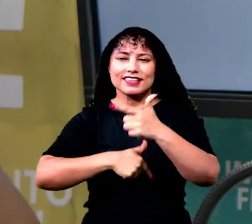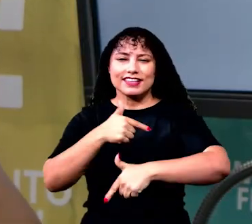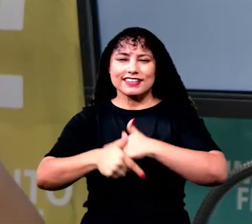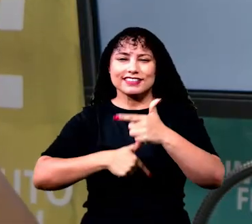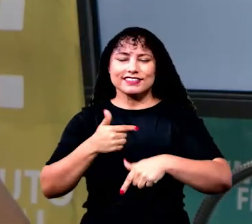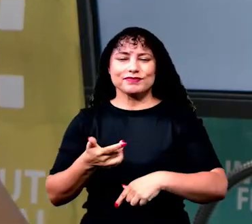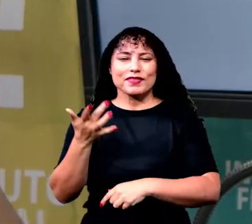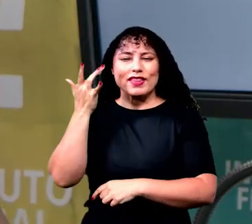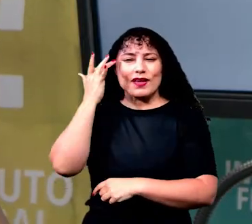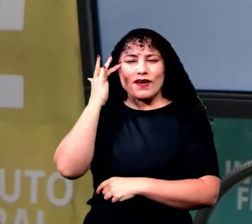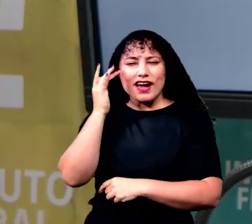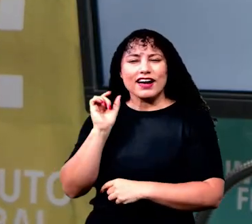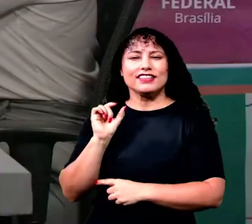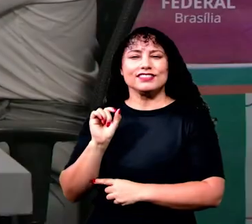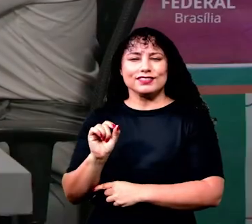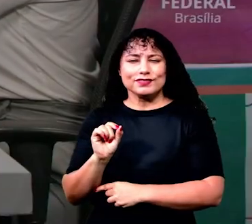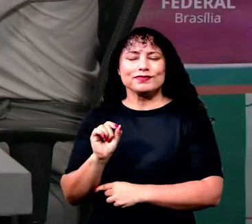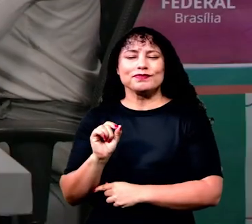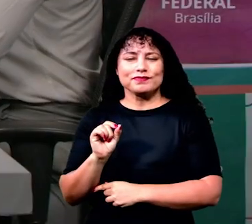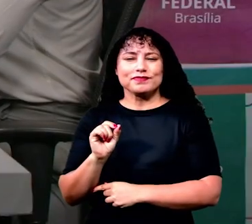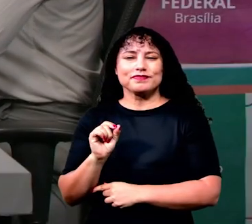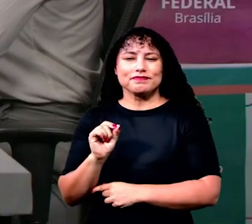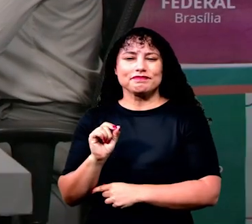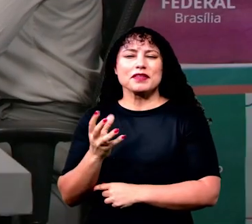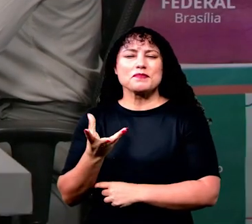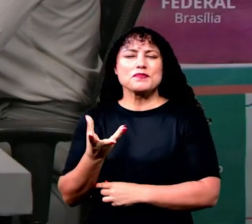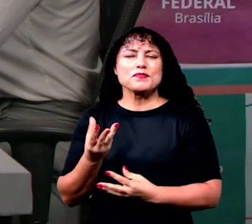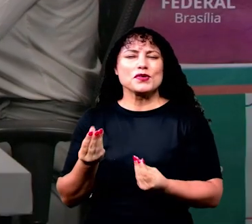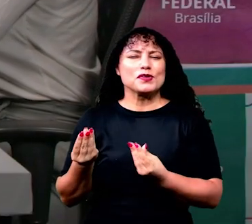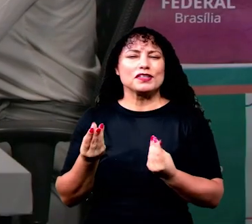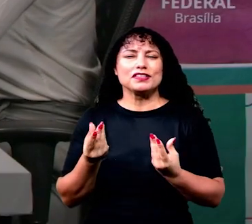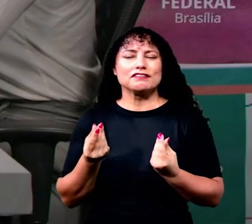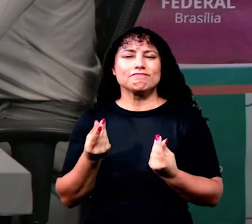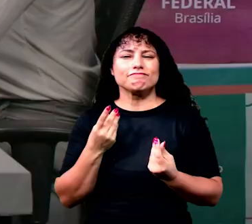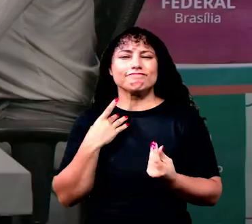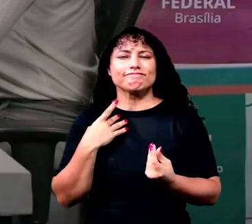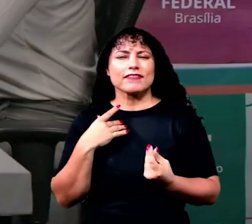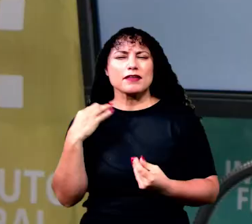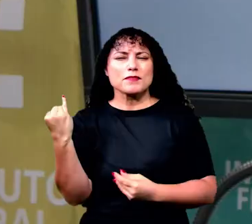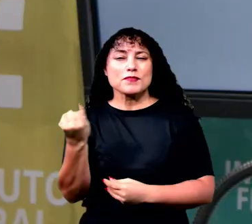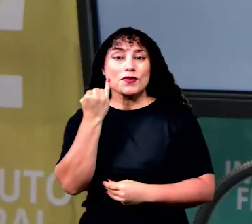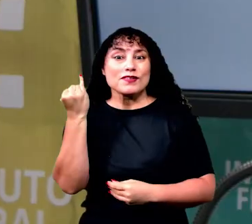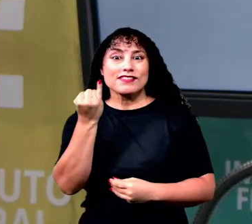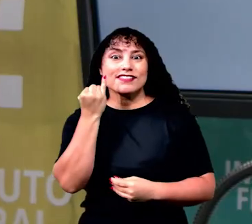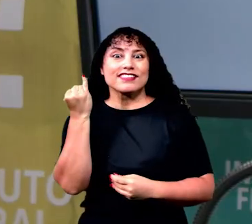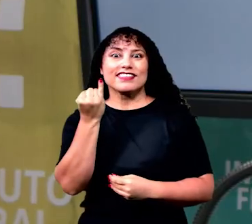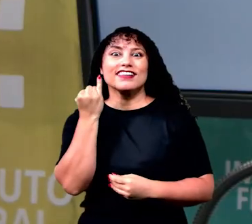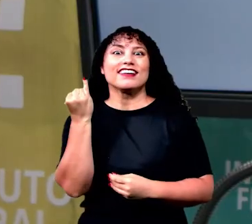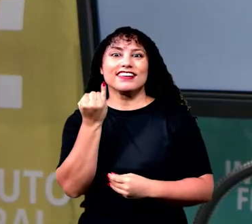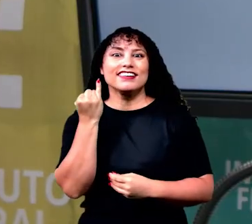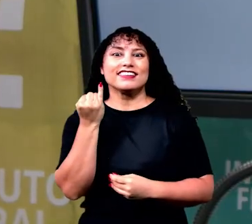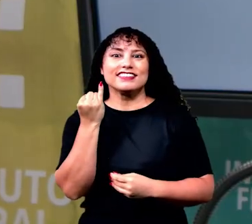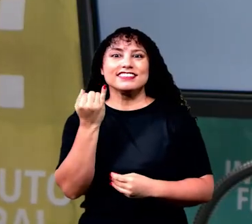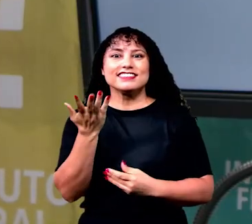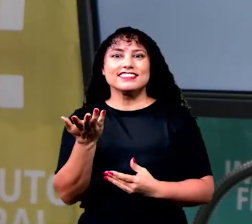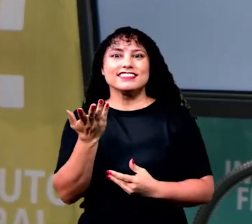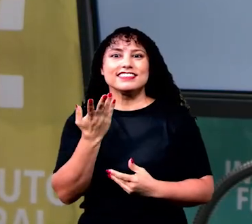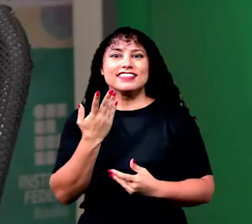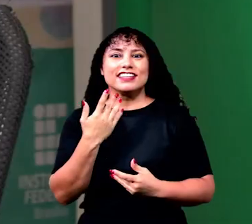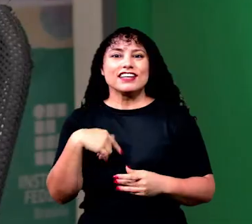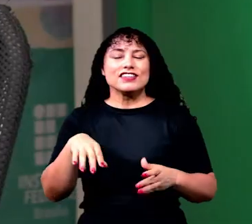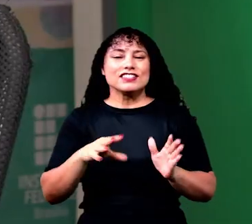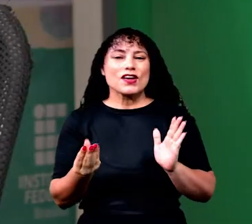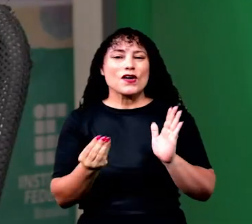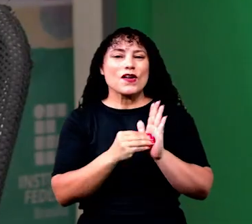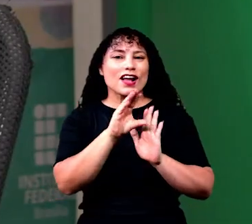procura emprego. Eu acho que isso é muito, é um fator determinante, na verdade, né. É. Você chega,